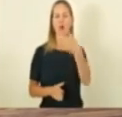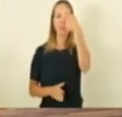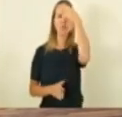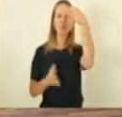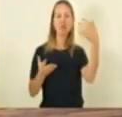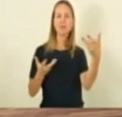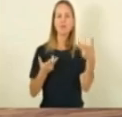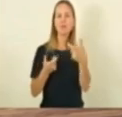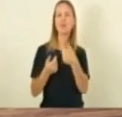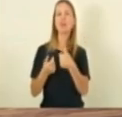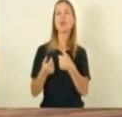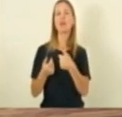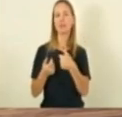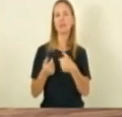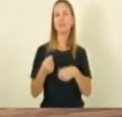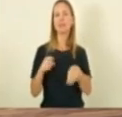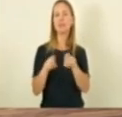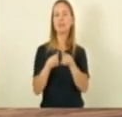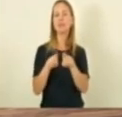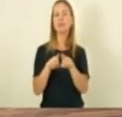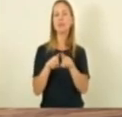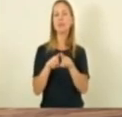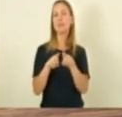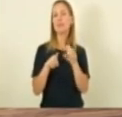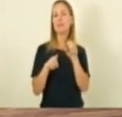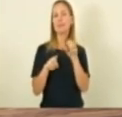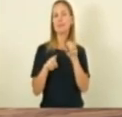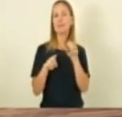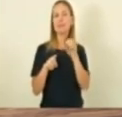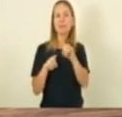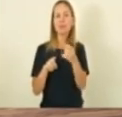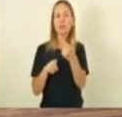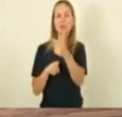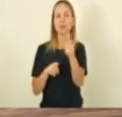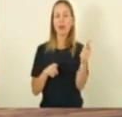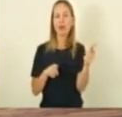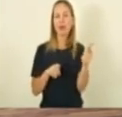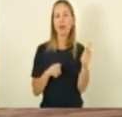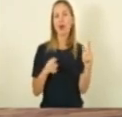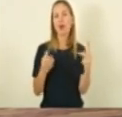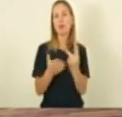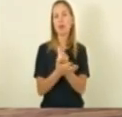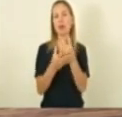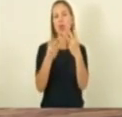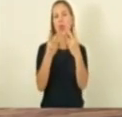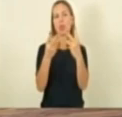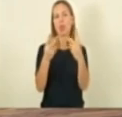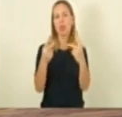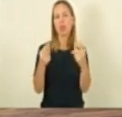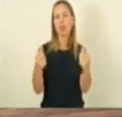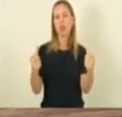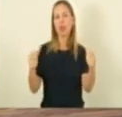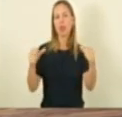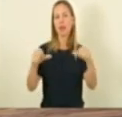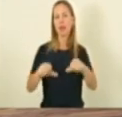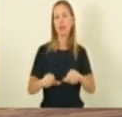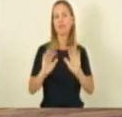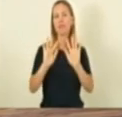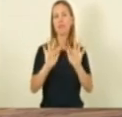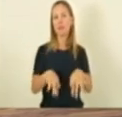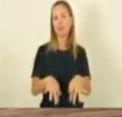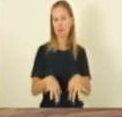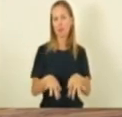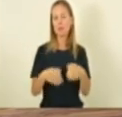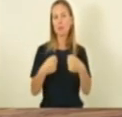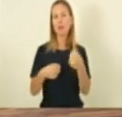ela desiste, ela para, ela acaba, porque precisa de estar constantemente formando novos